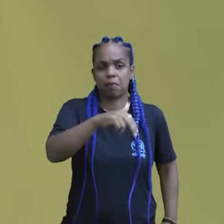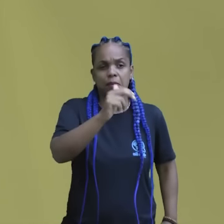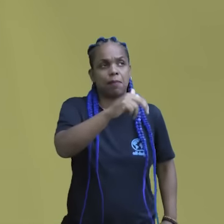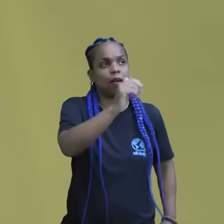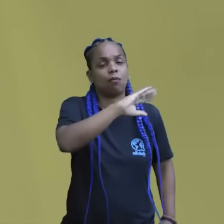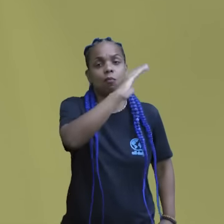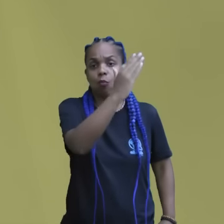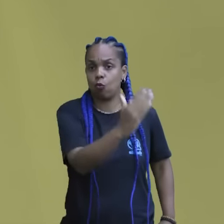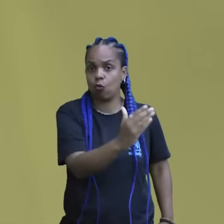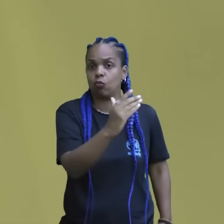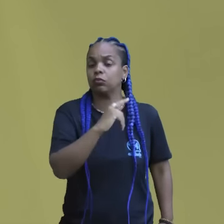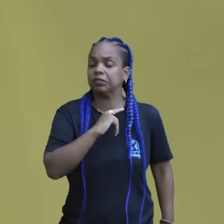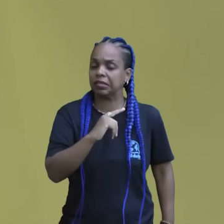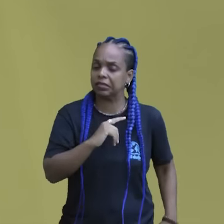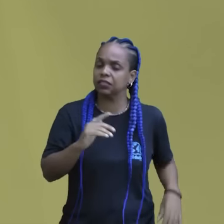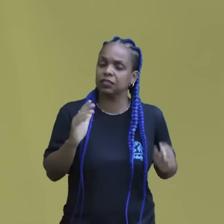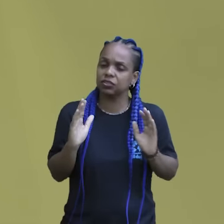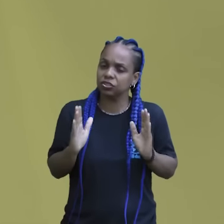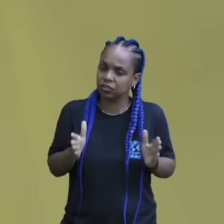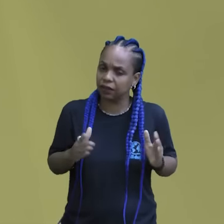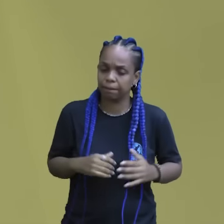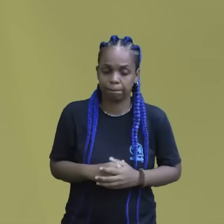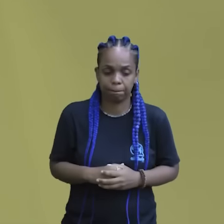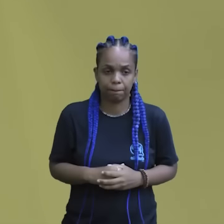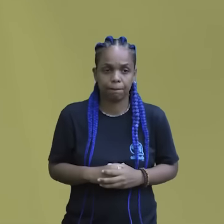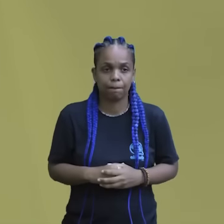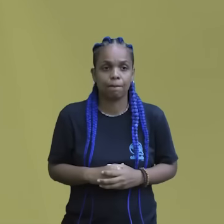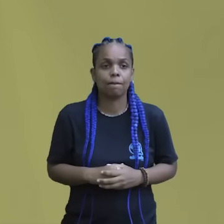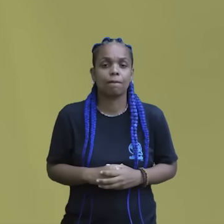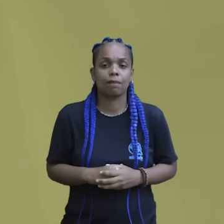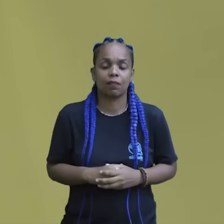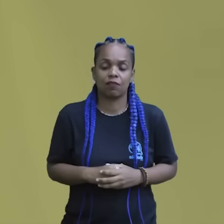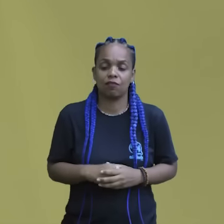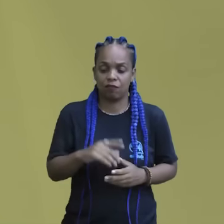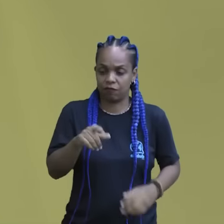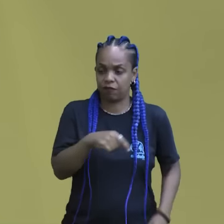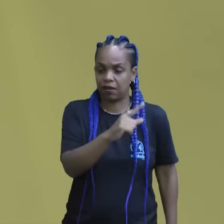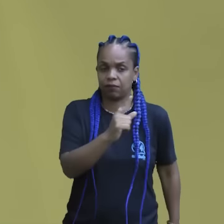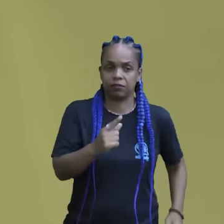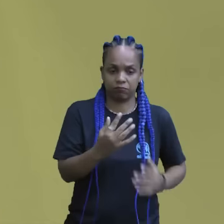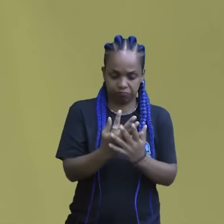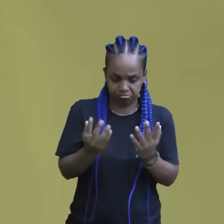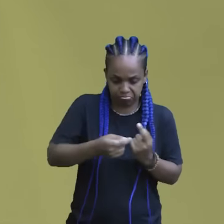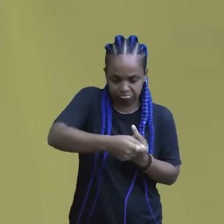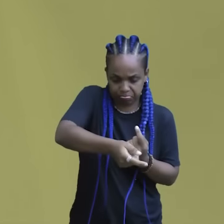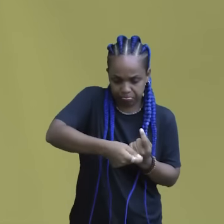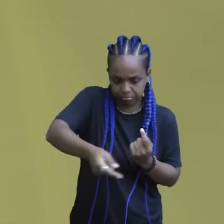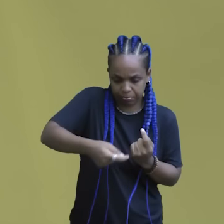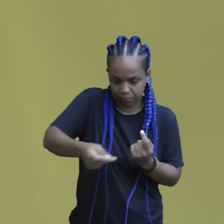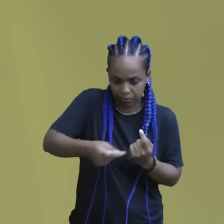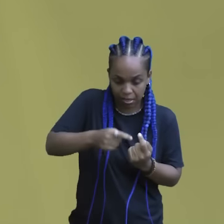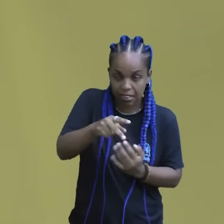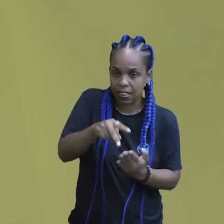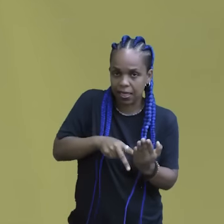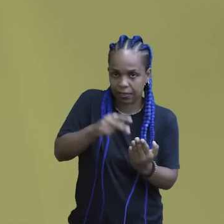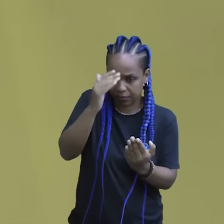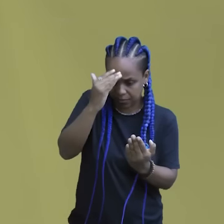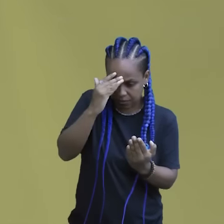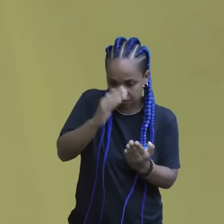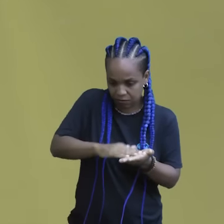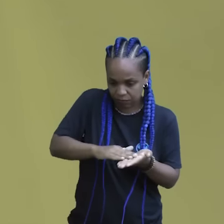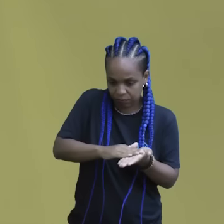para saber do destino daqueles filhos, mas é muito raro. Agora, é uma descrição usada pelos historiadores,